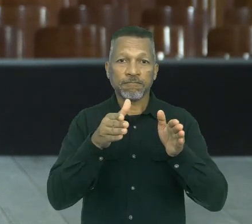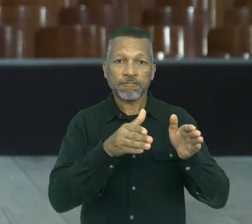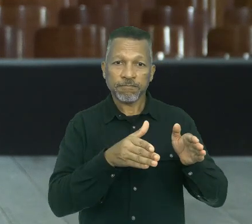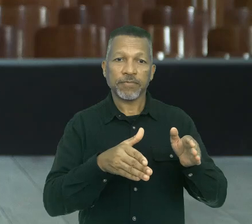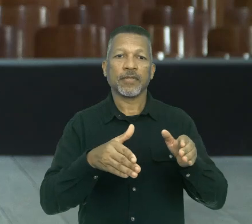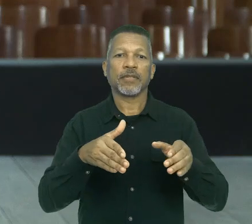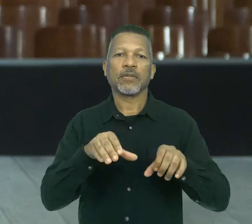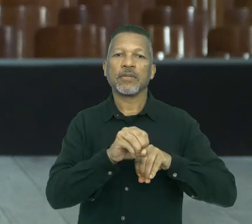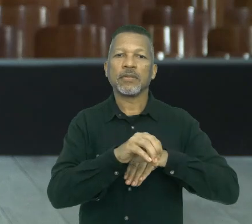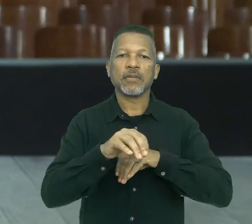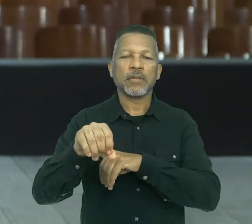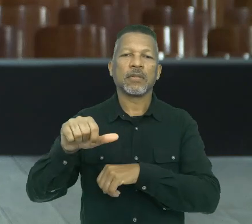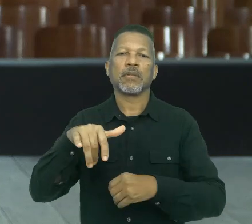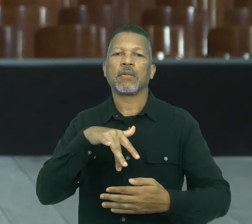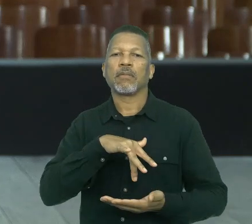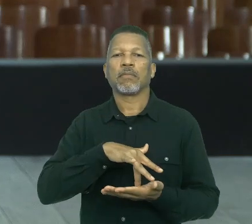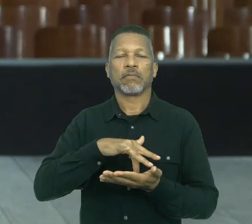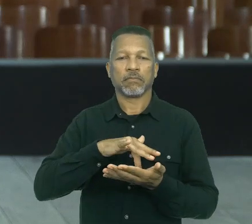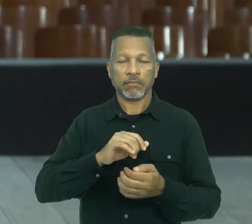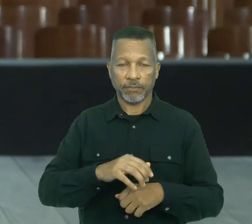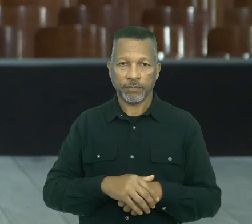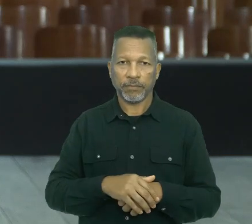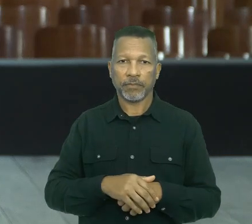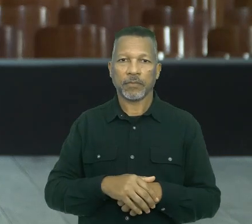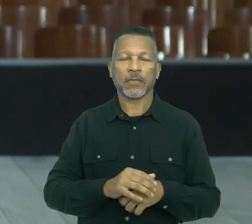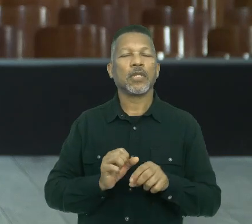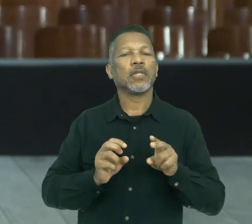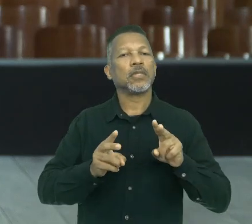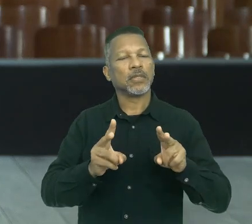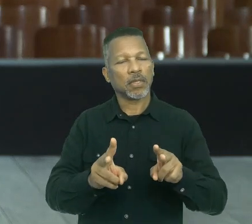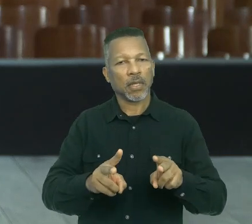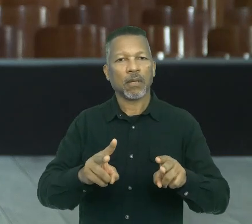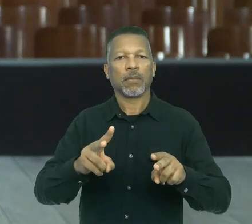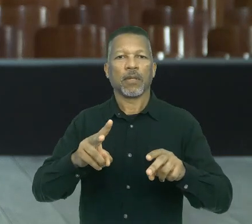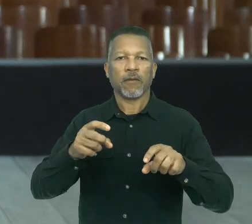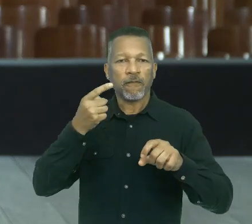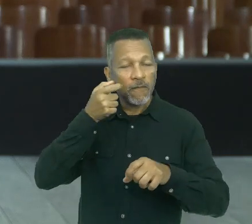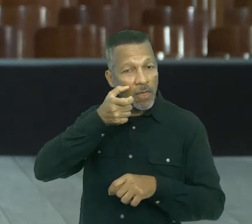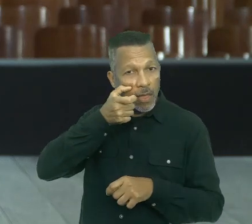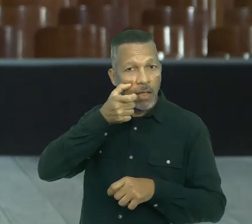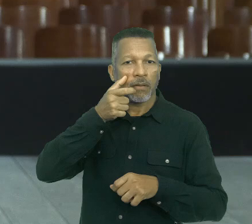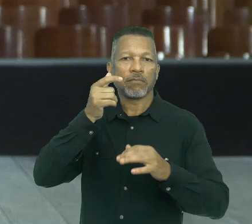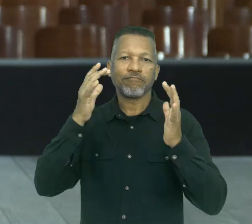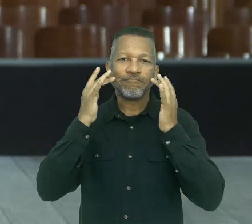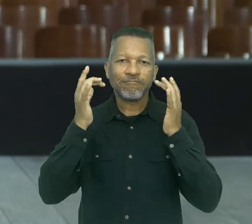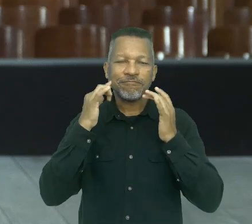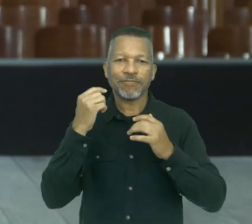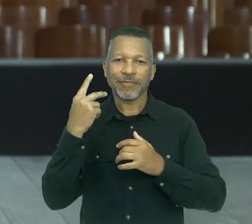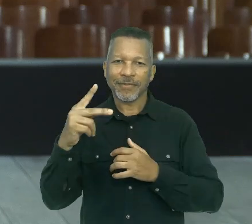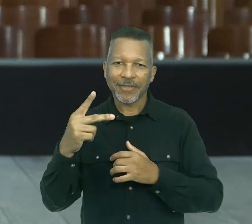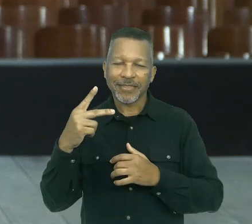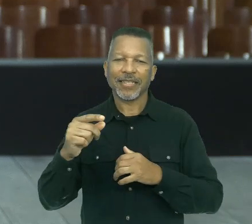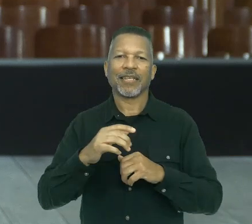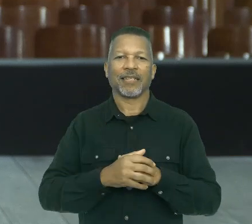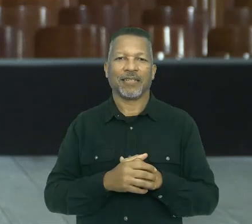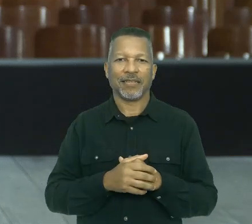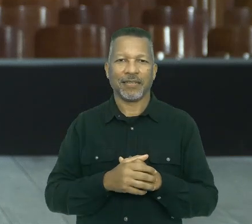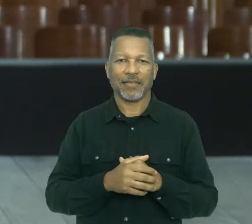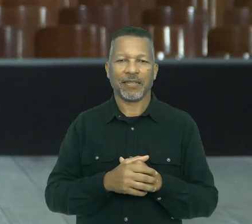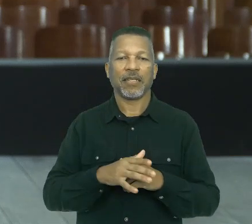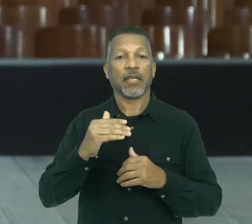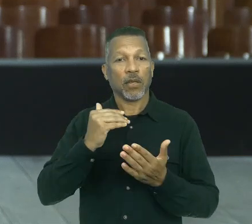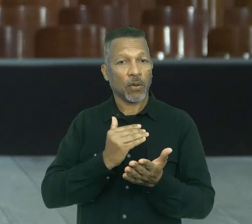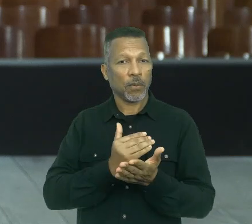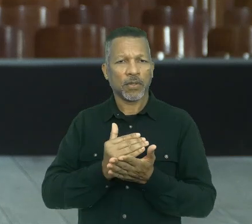balé. E sempre no palco, sempre assistindo os espetáculos dela. E comecei